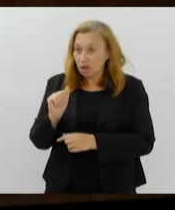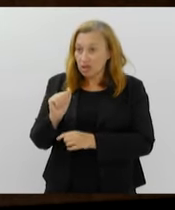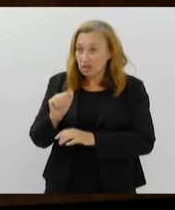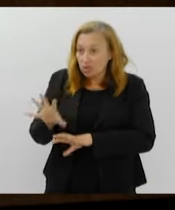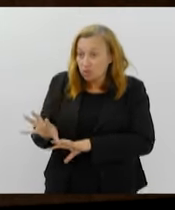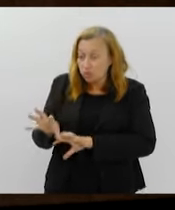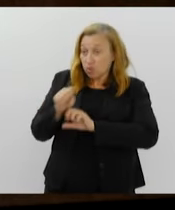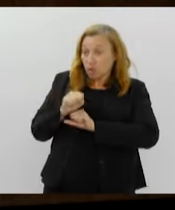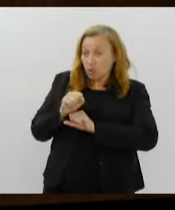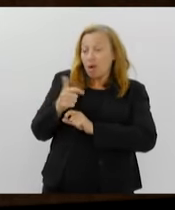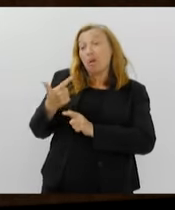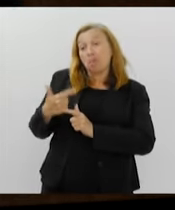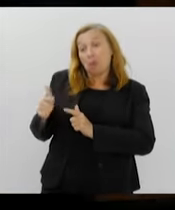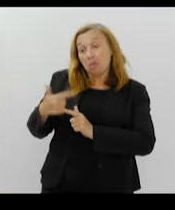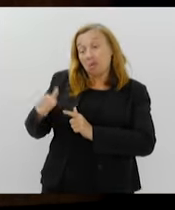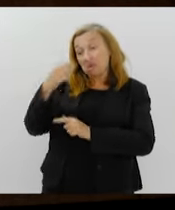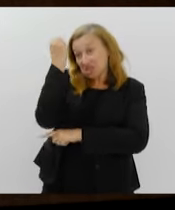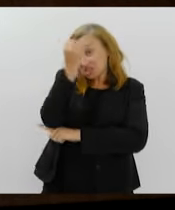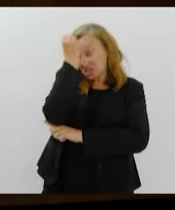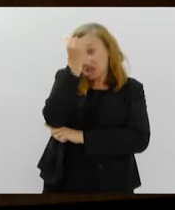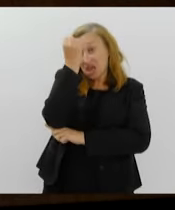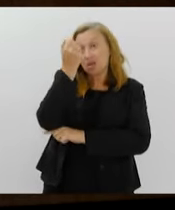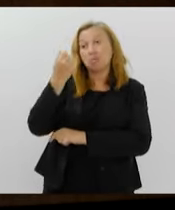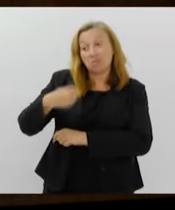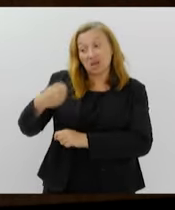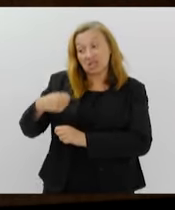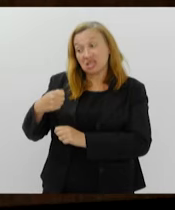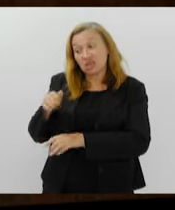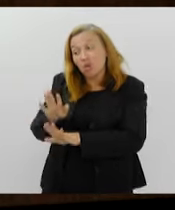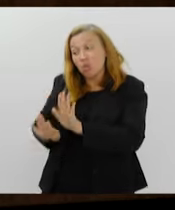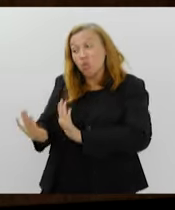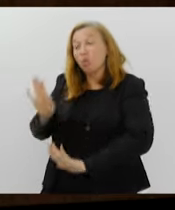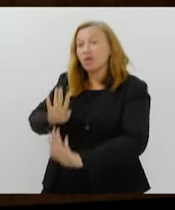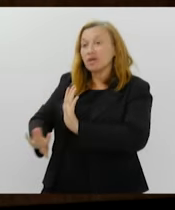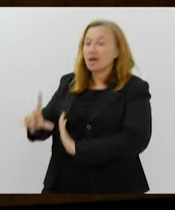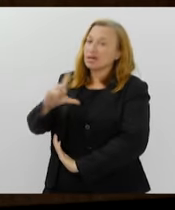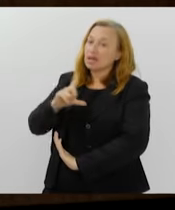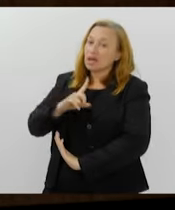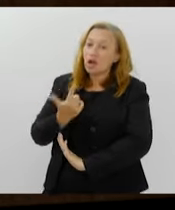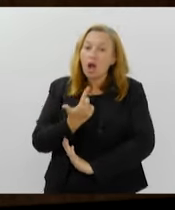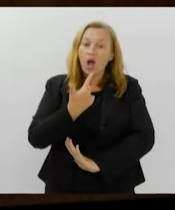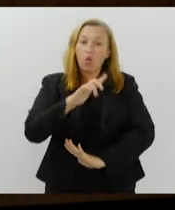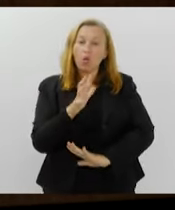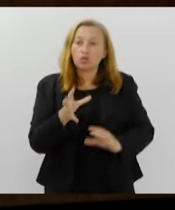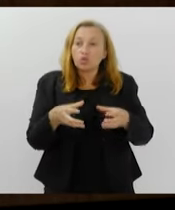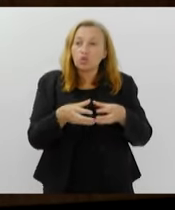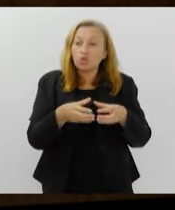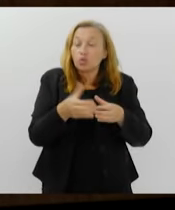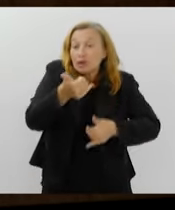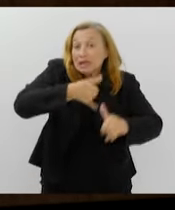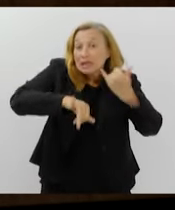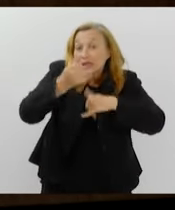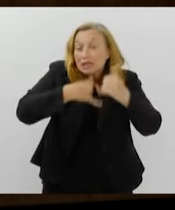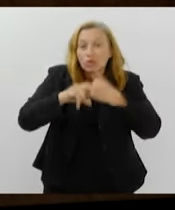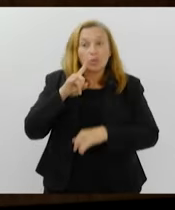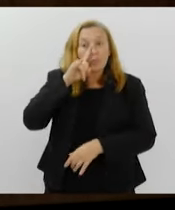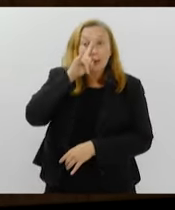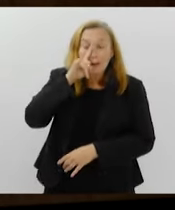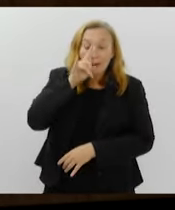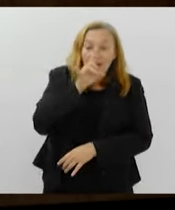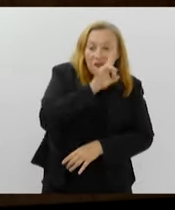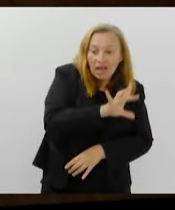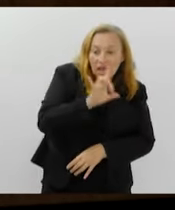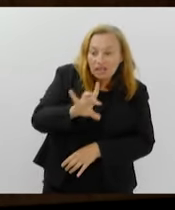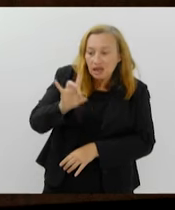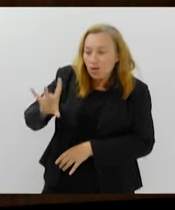disso tem que ser incinerado a outra disposta como lixo químico perigoso então cada uma delas tem um sistema